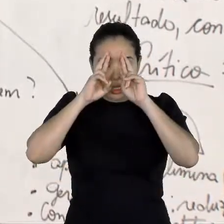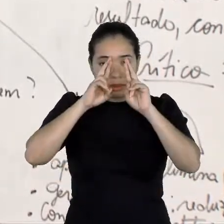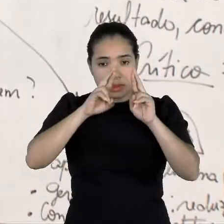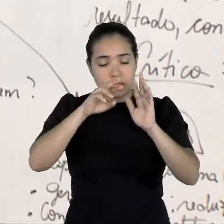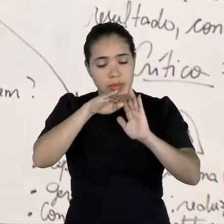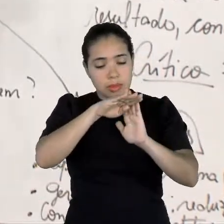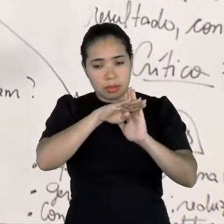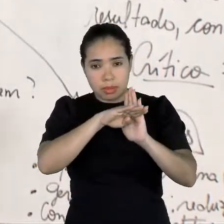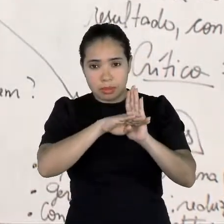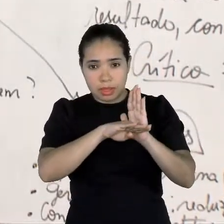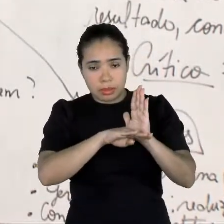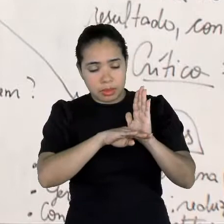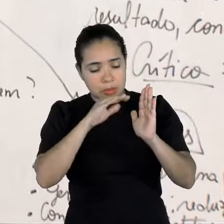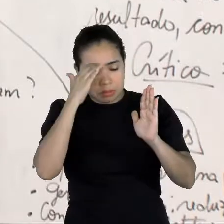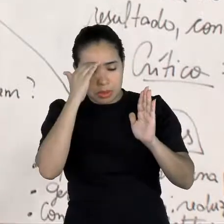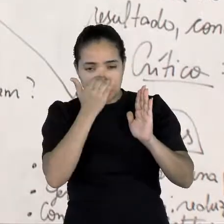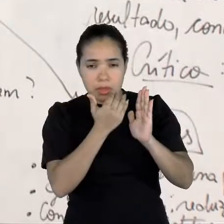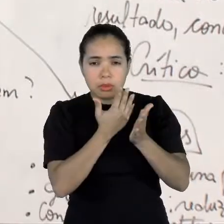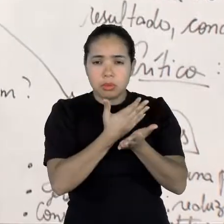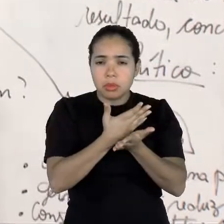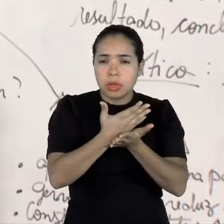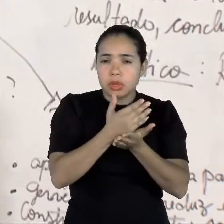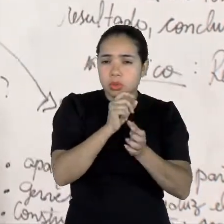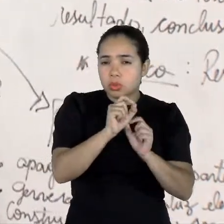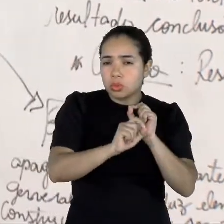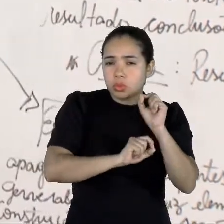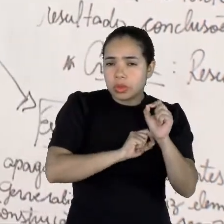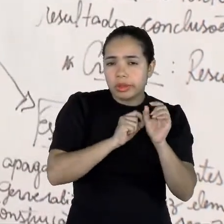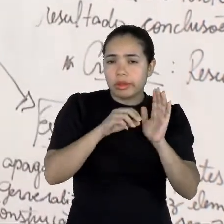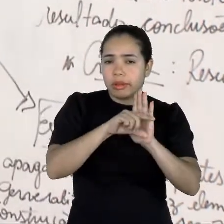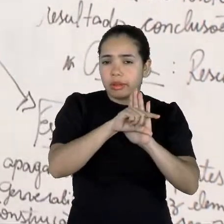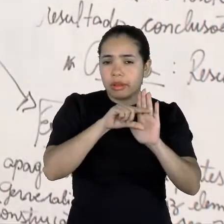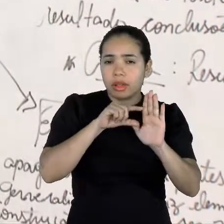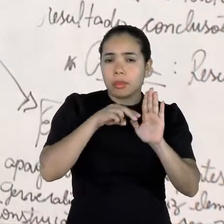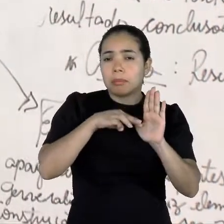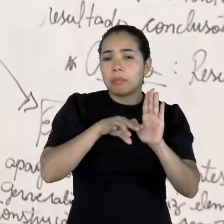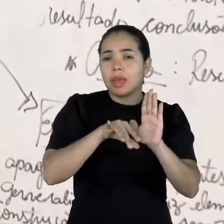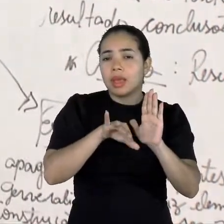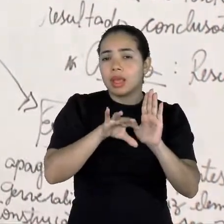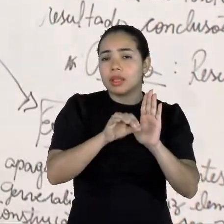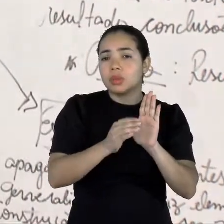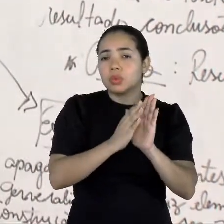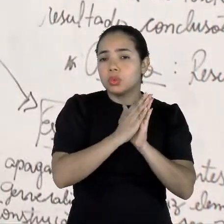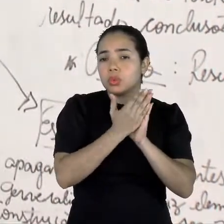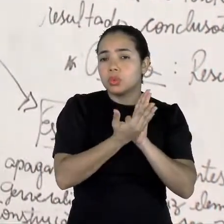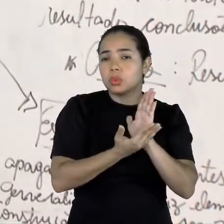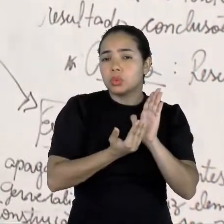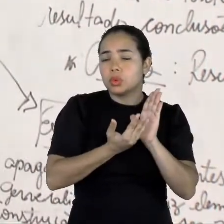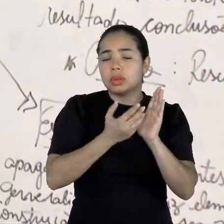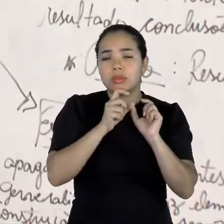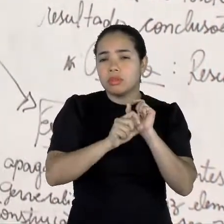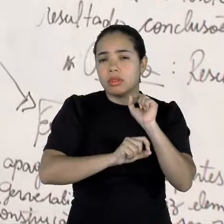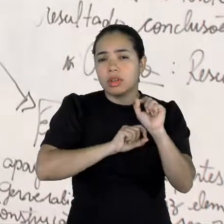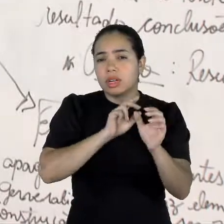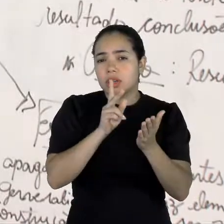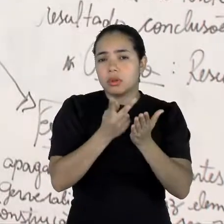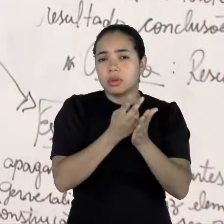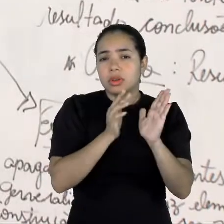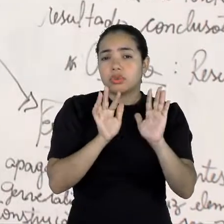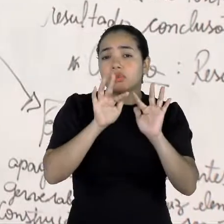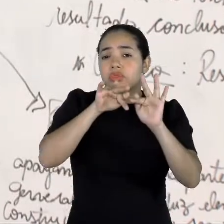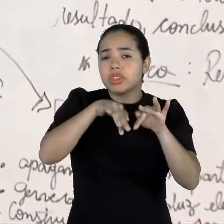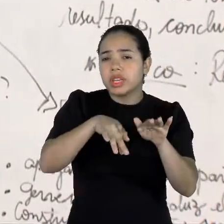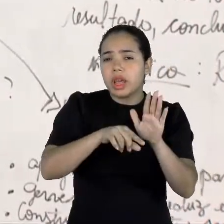ordem, o que aconteceu no início, o que aconteceu no meio do livro, no decorrer do livro, da história e o que aconteceu lá